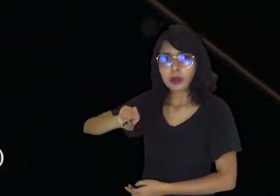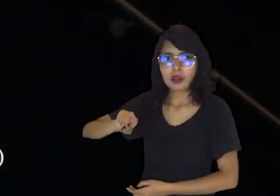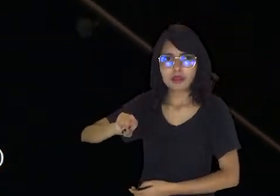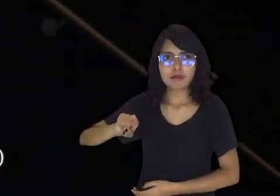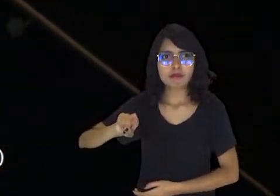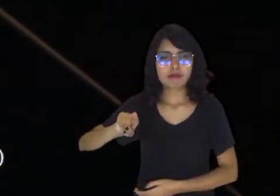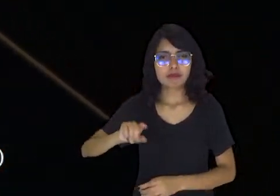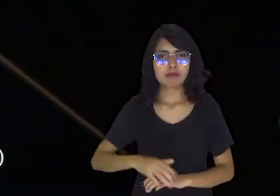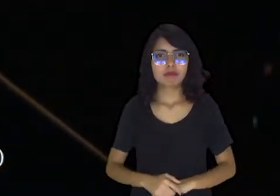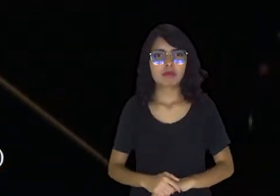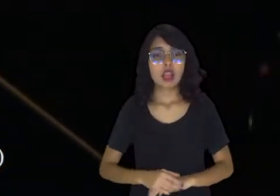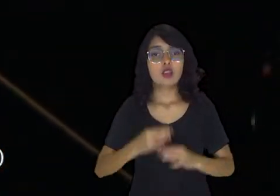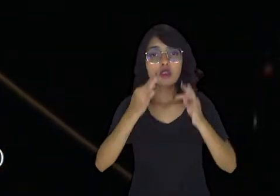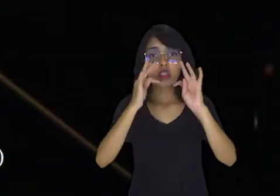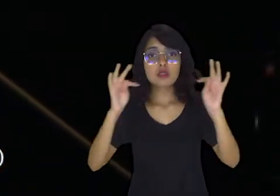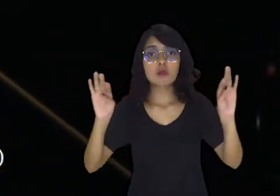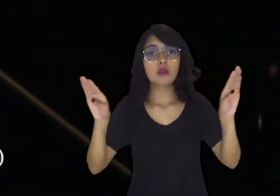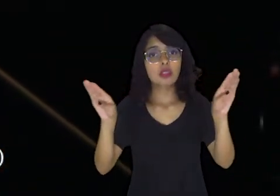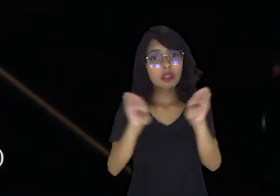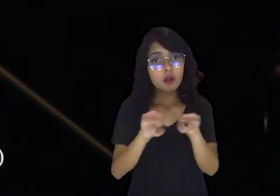fé,